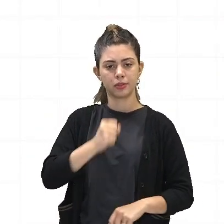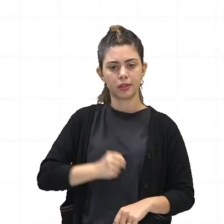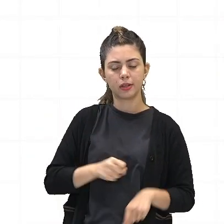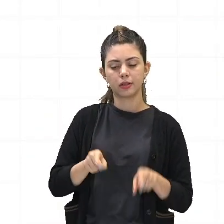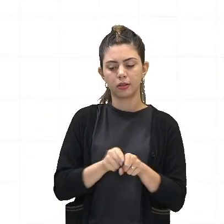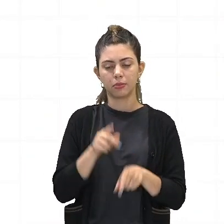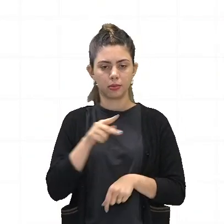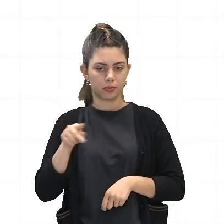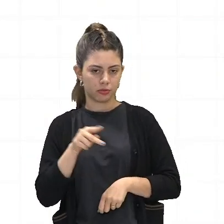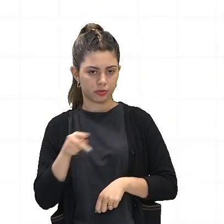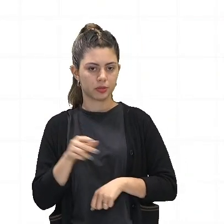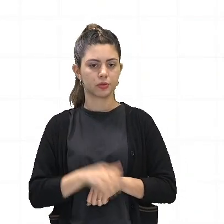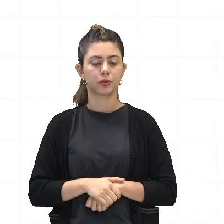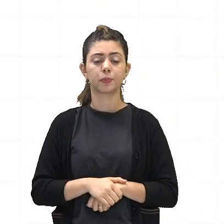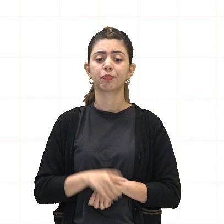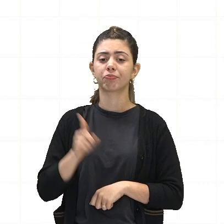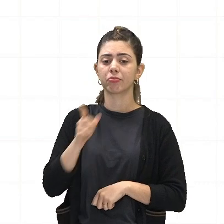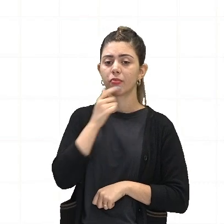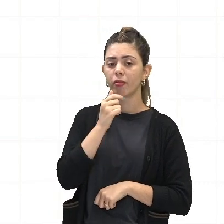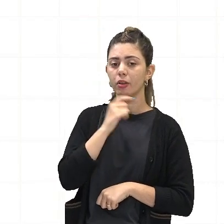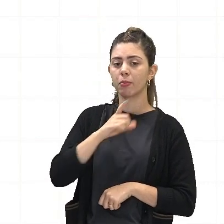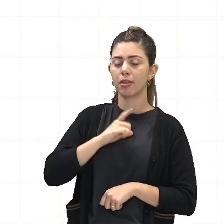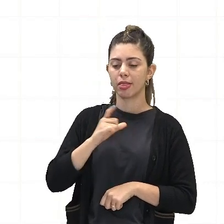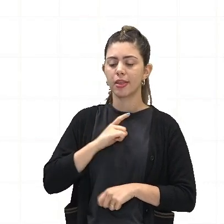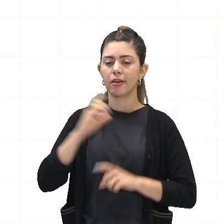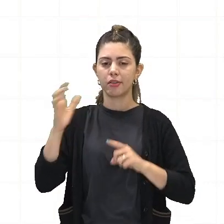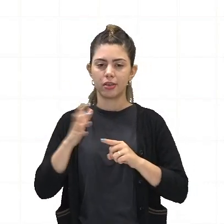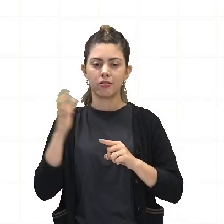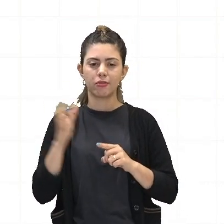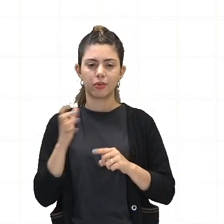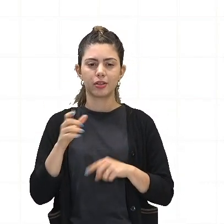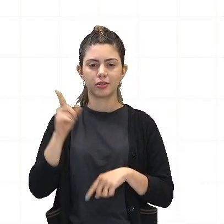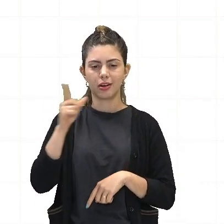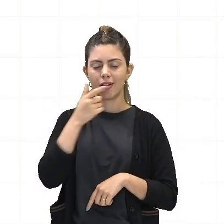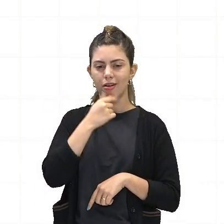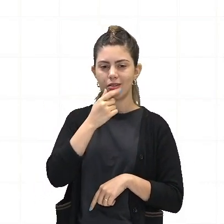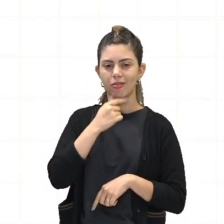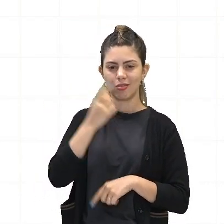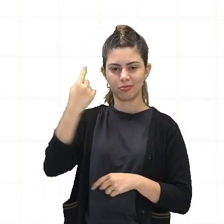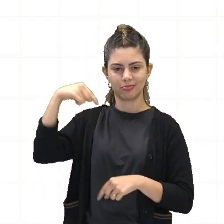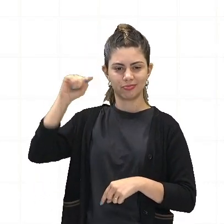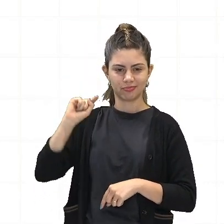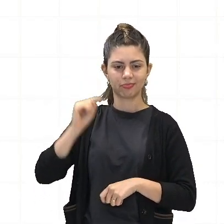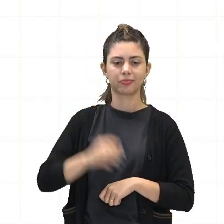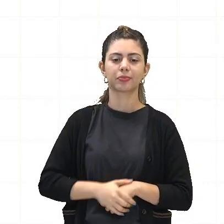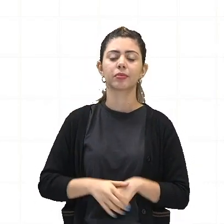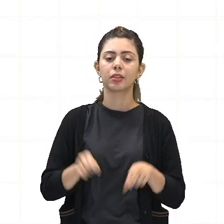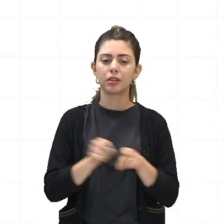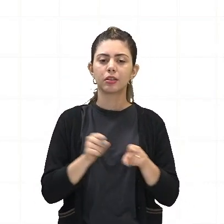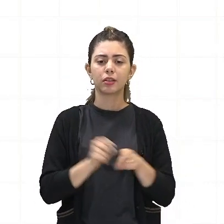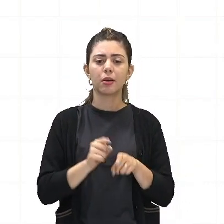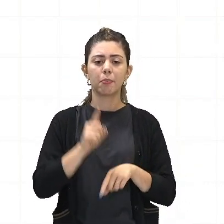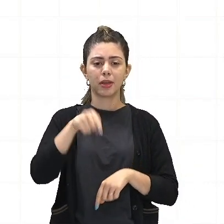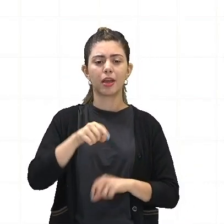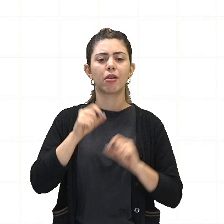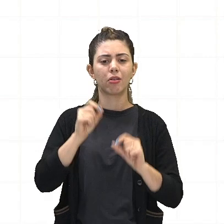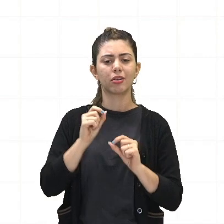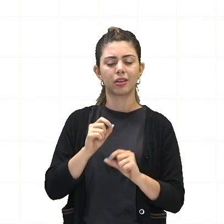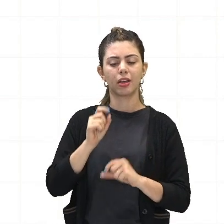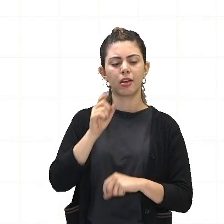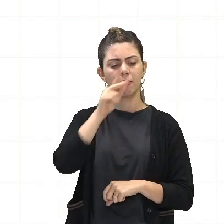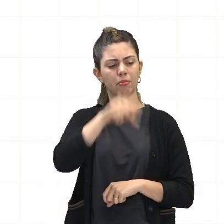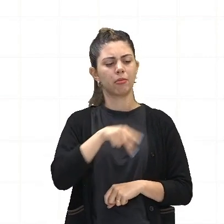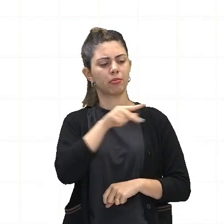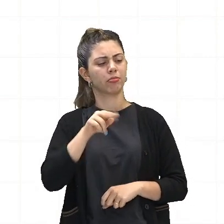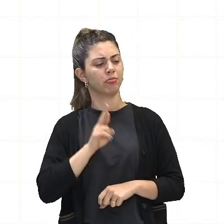de Wycliffe foram adiante, não morreram com ele. A gente vai ter um outro reformador que também é conhecido como